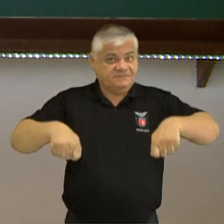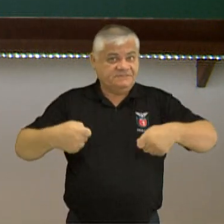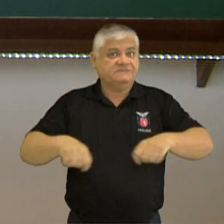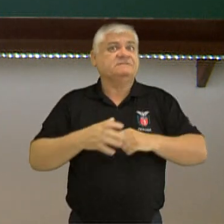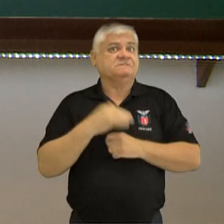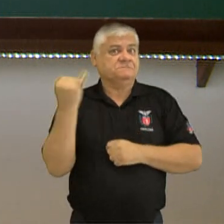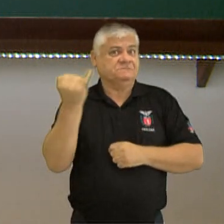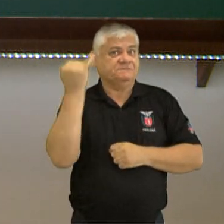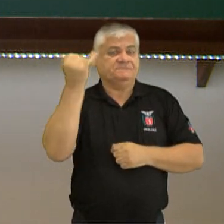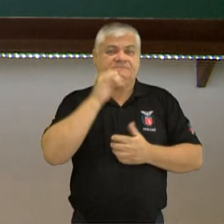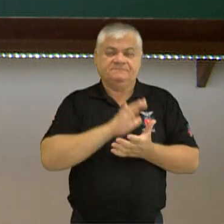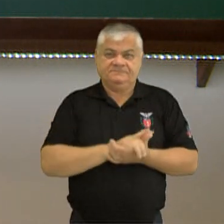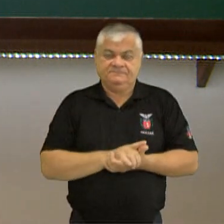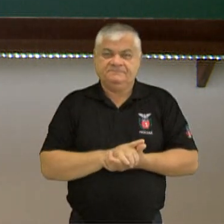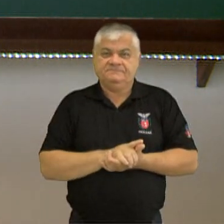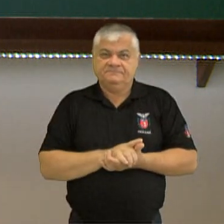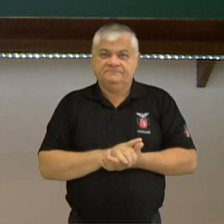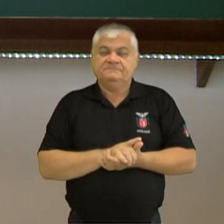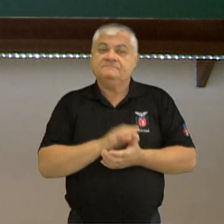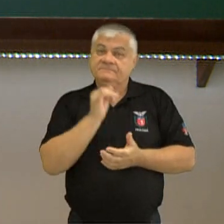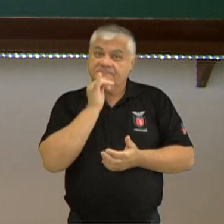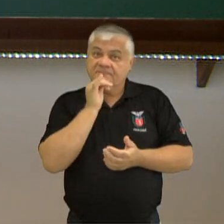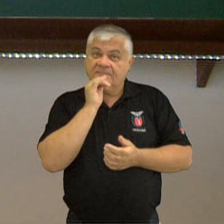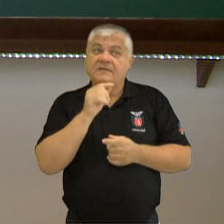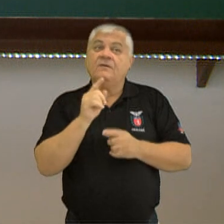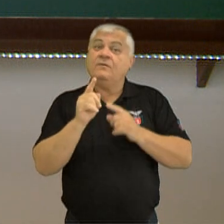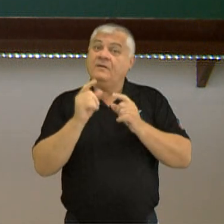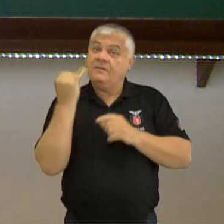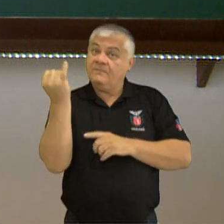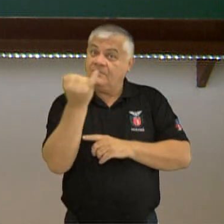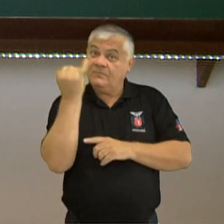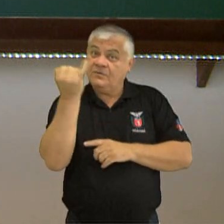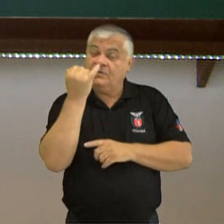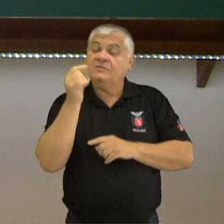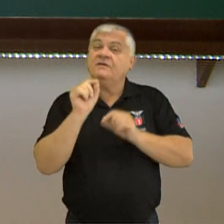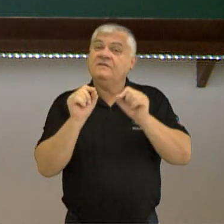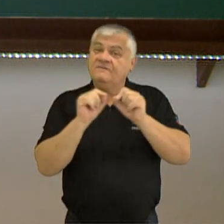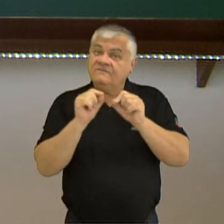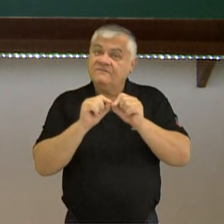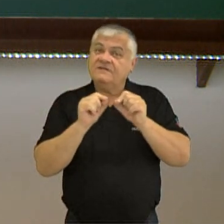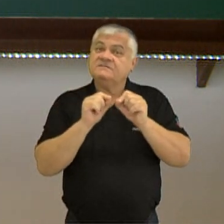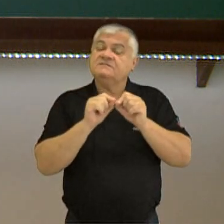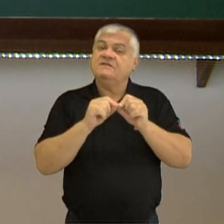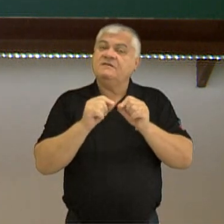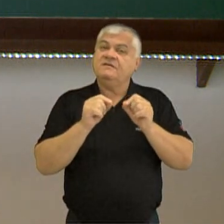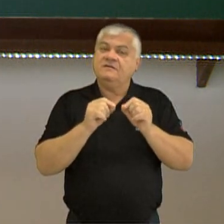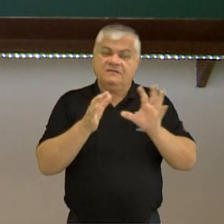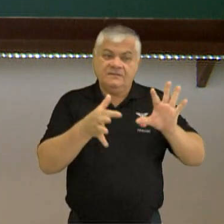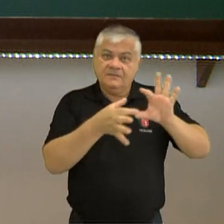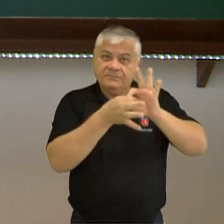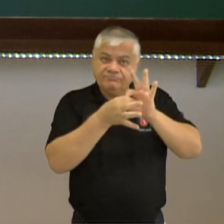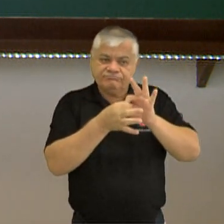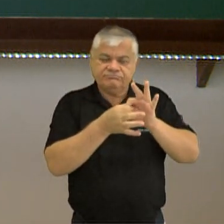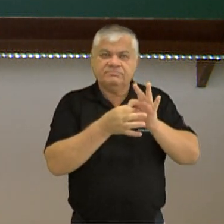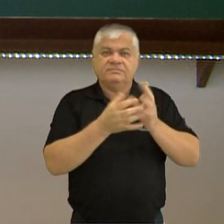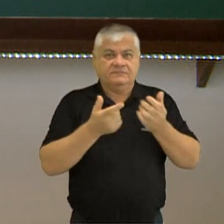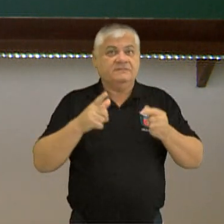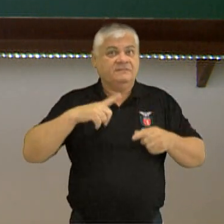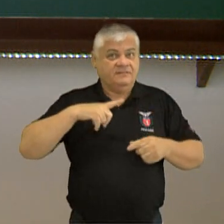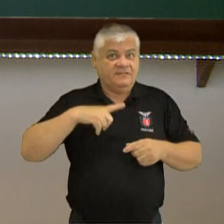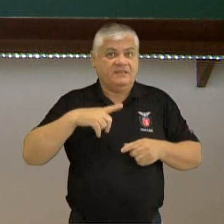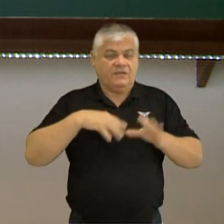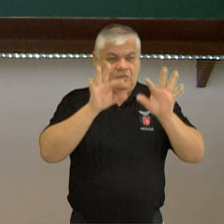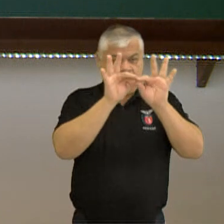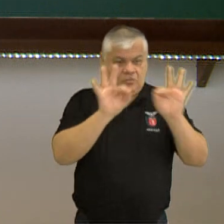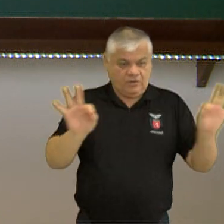são aquelas que agregam à oração principal uma outra informação. Então, nós temos as